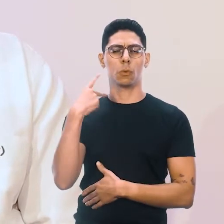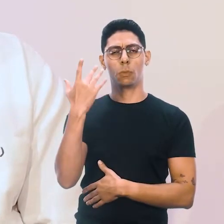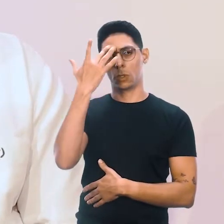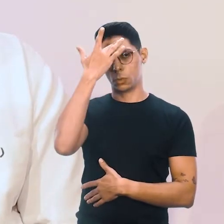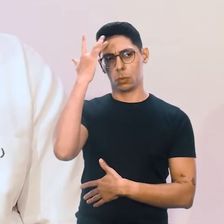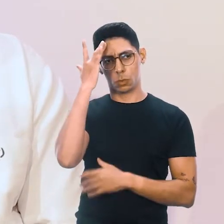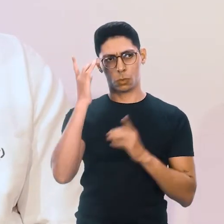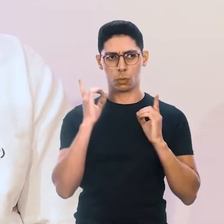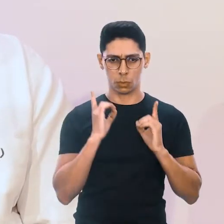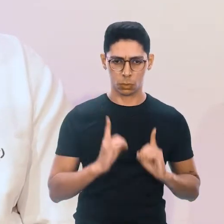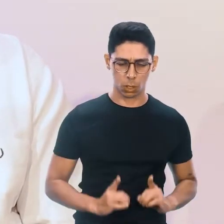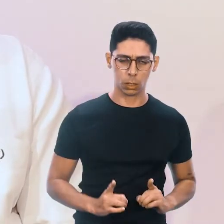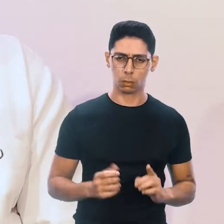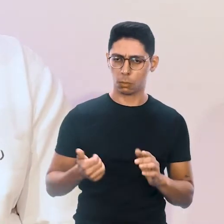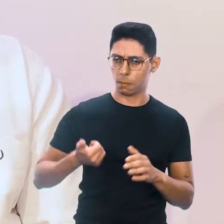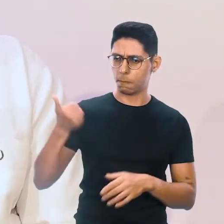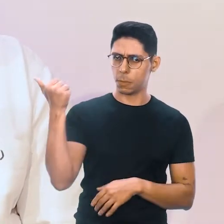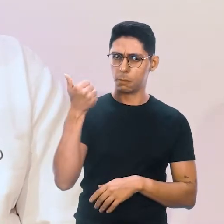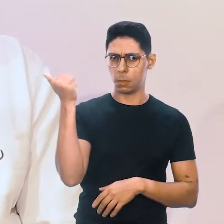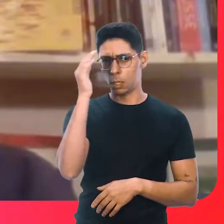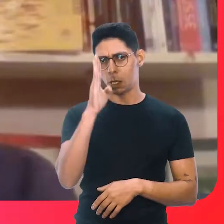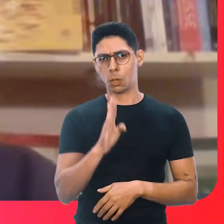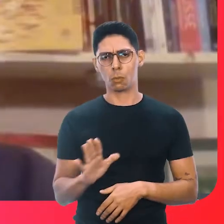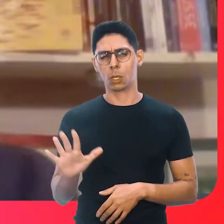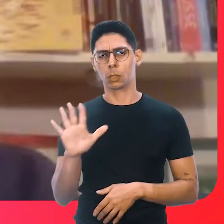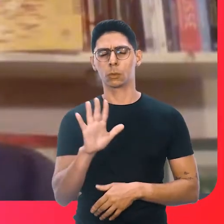como ação pioneira no Brasil.